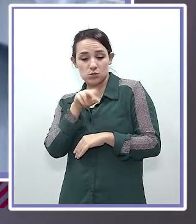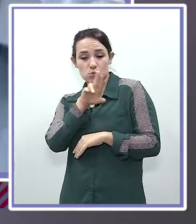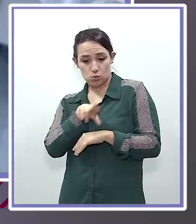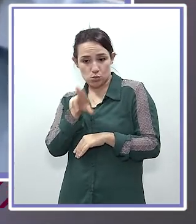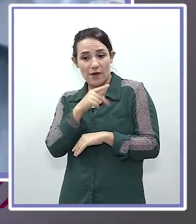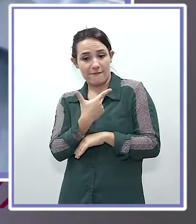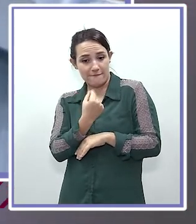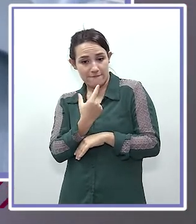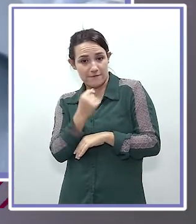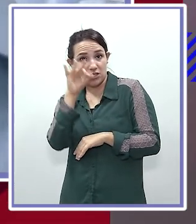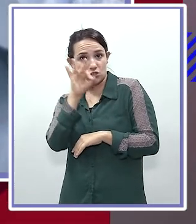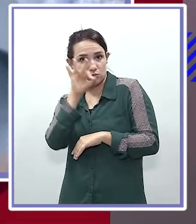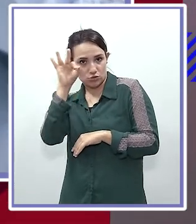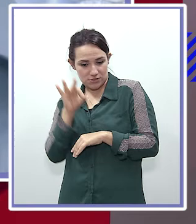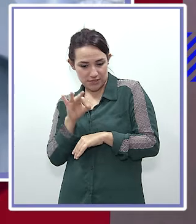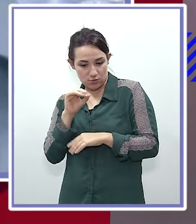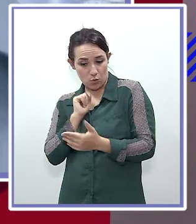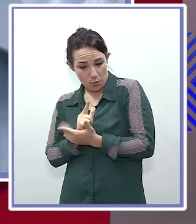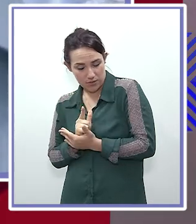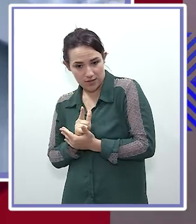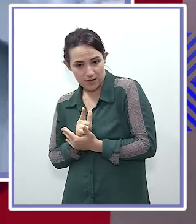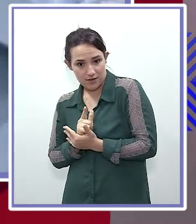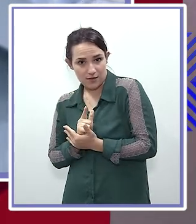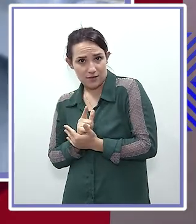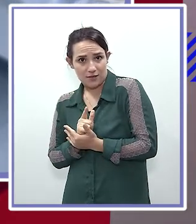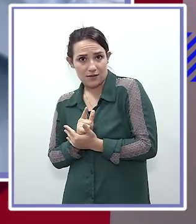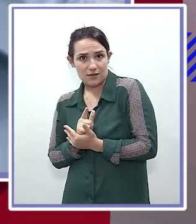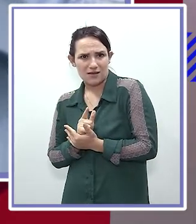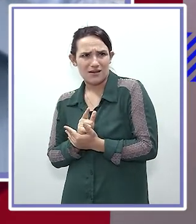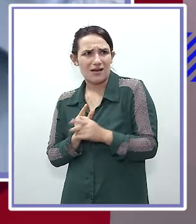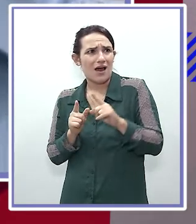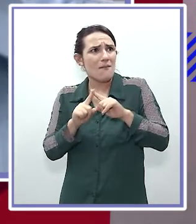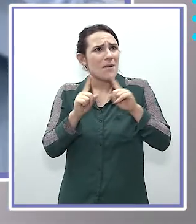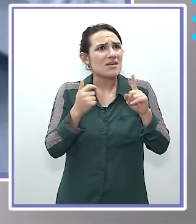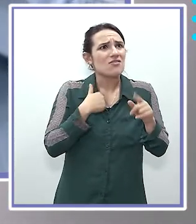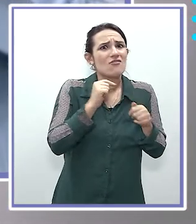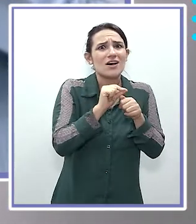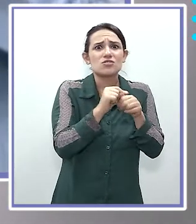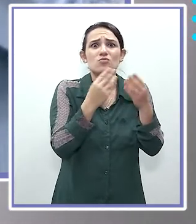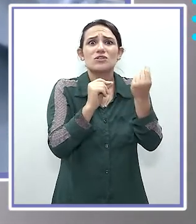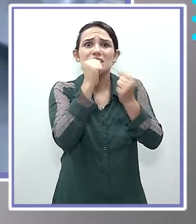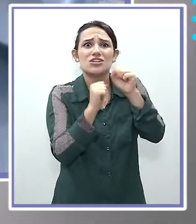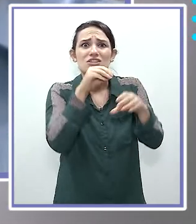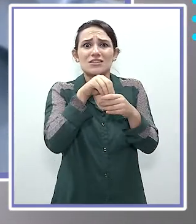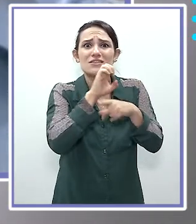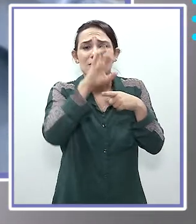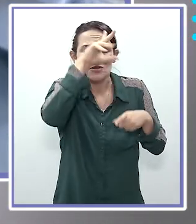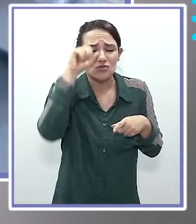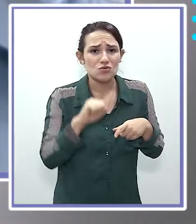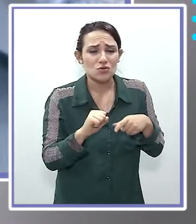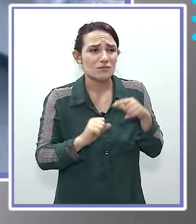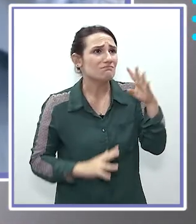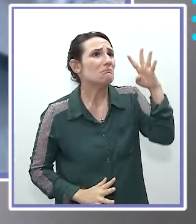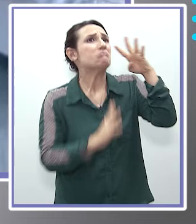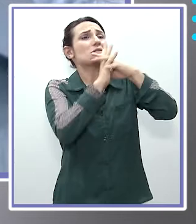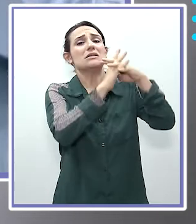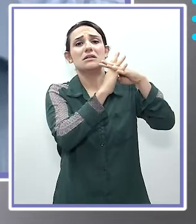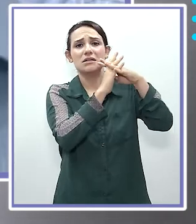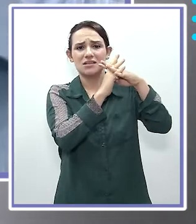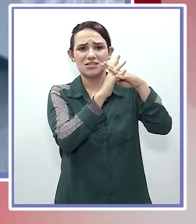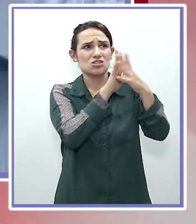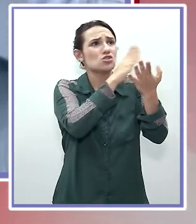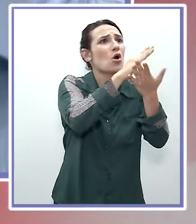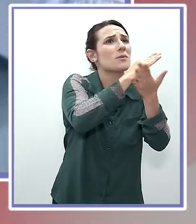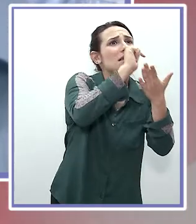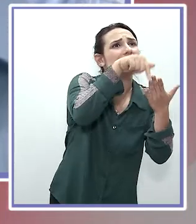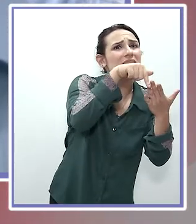essa energia aqui disponível e ainda gerarmos, talvez a gente cause sobrecarga do sistema. Então, essa é uma das questões que a gente